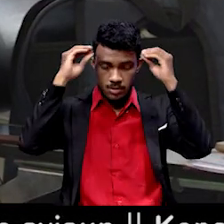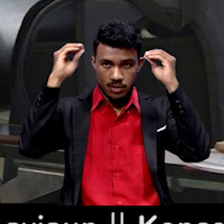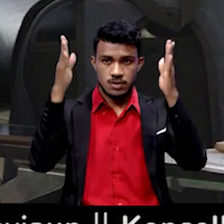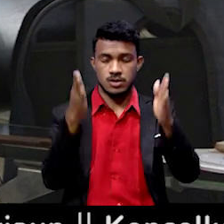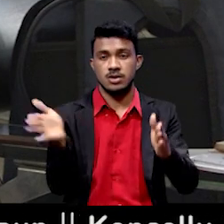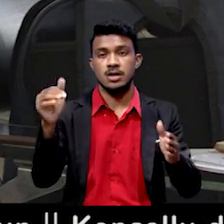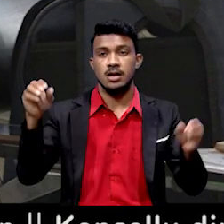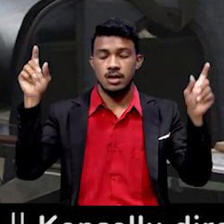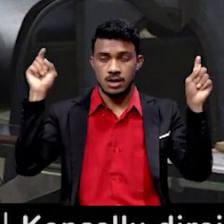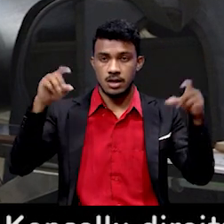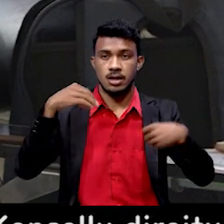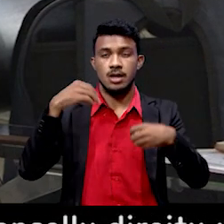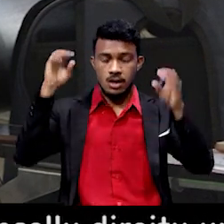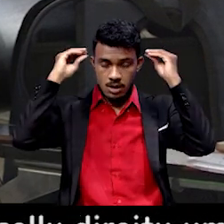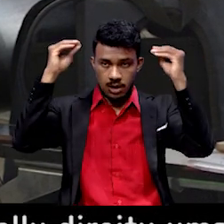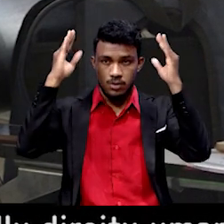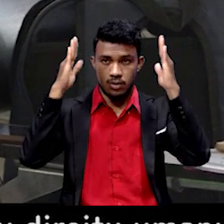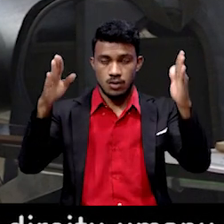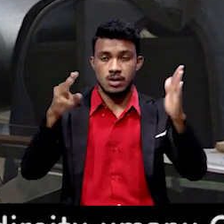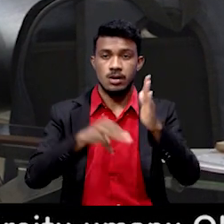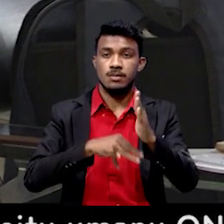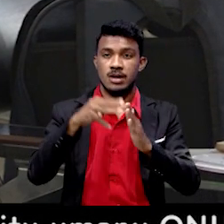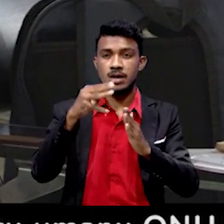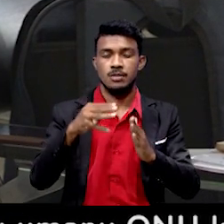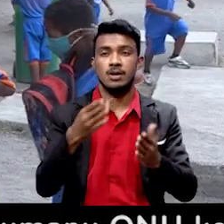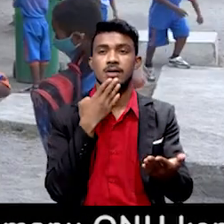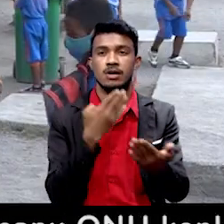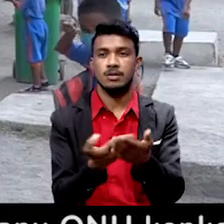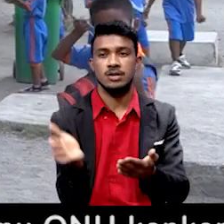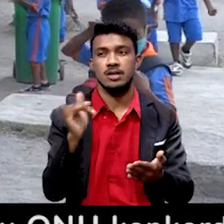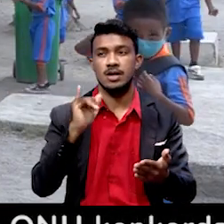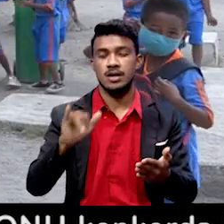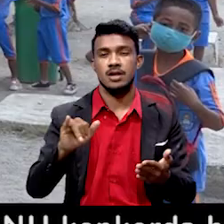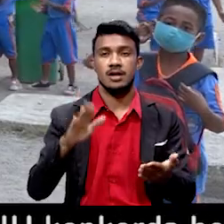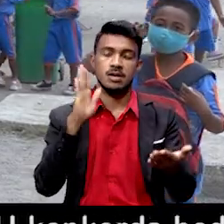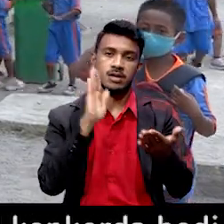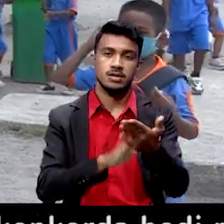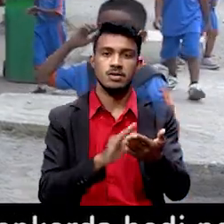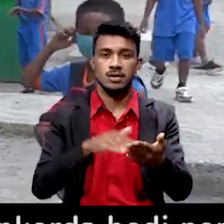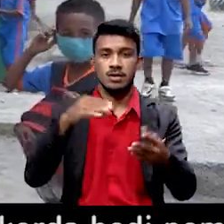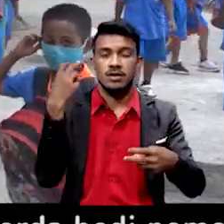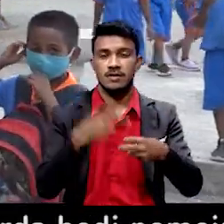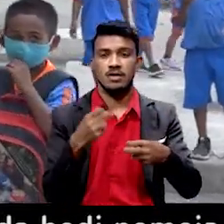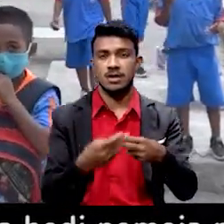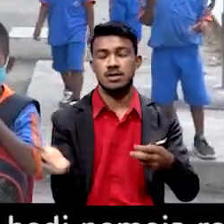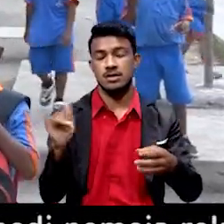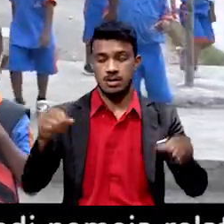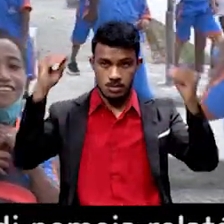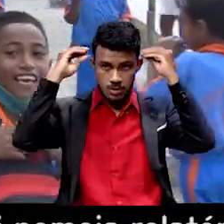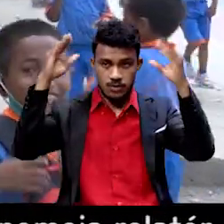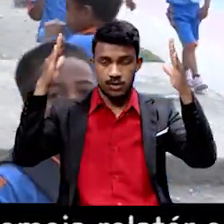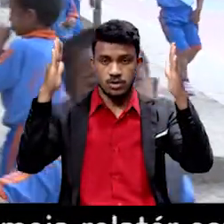que hanorin matéria nebe adequado ba sira ne nível. Dificuldade nebe professor Sira Hassoro, o hira hanorin